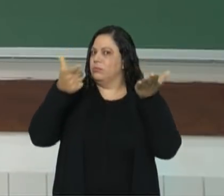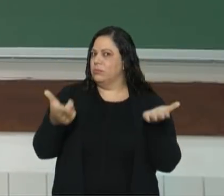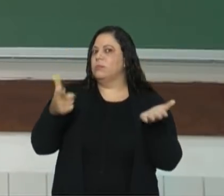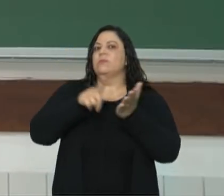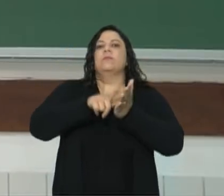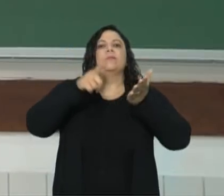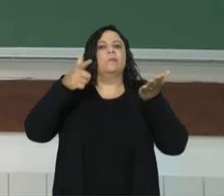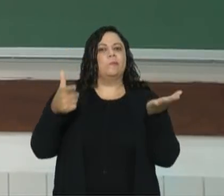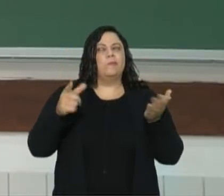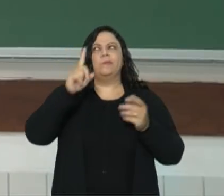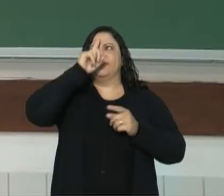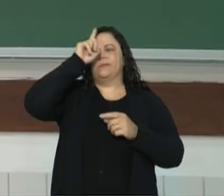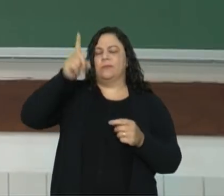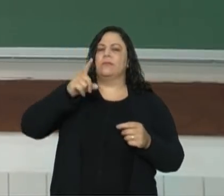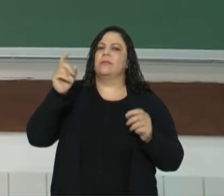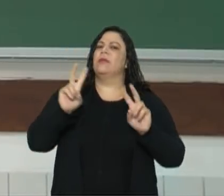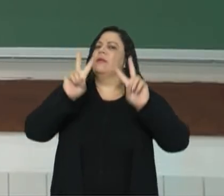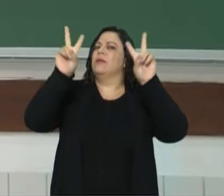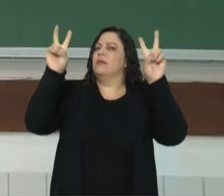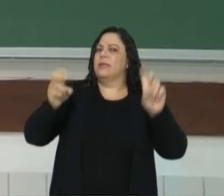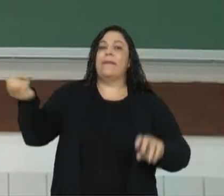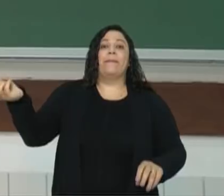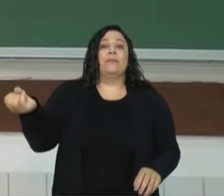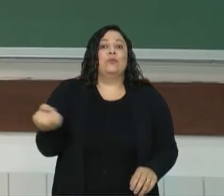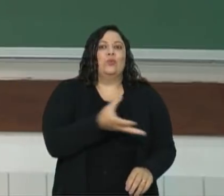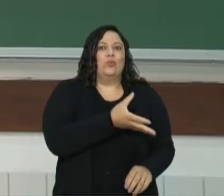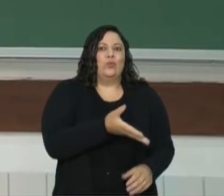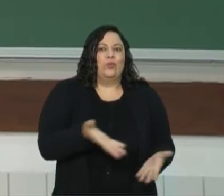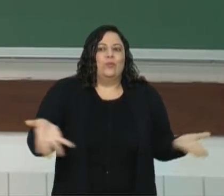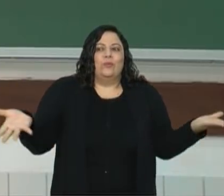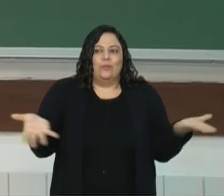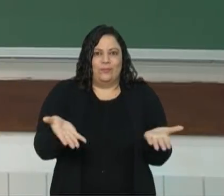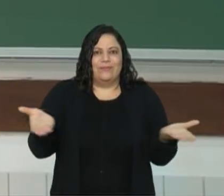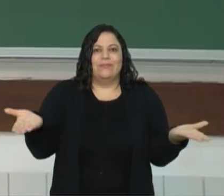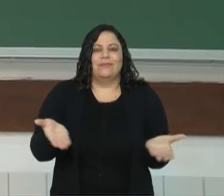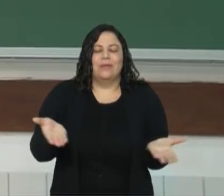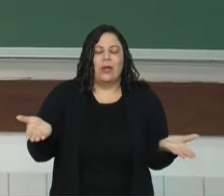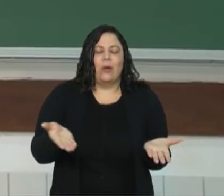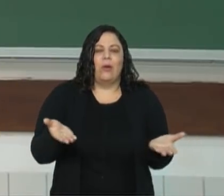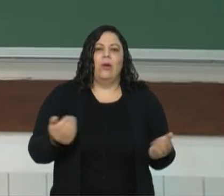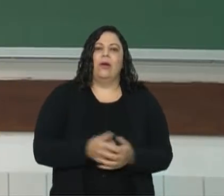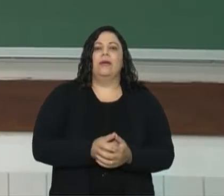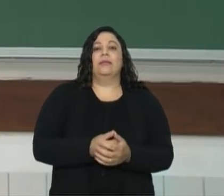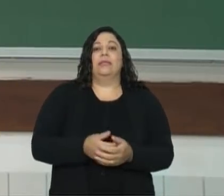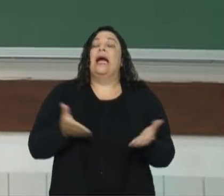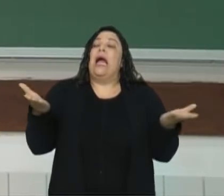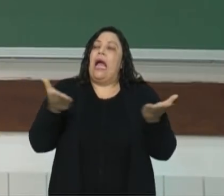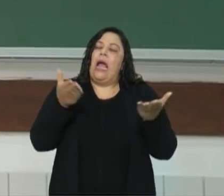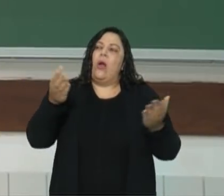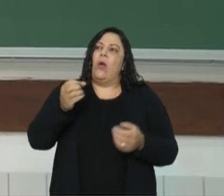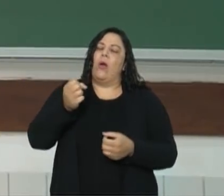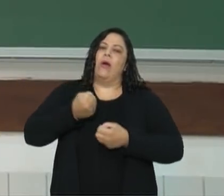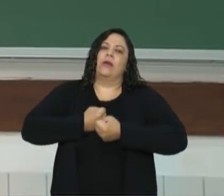ideia do factual, né? Então, também nesse sentido, eu tenho algo que é relatado. Então,